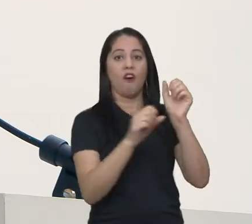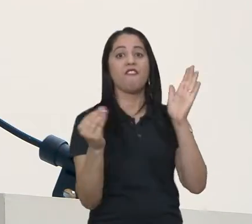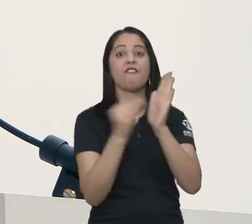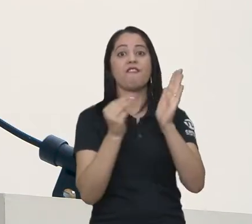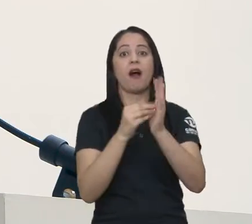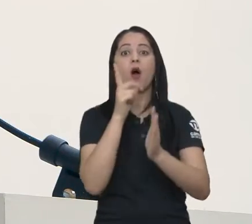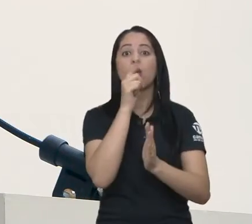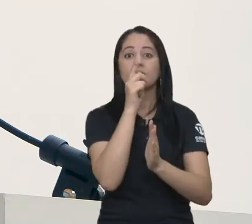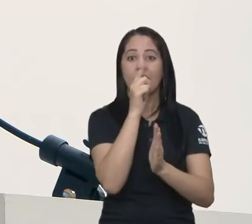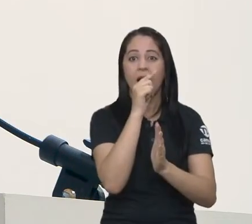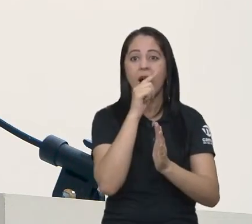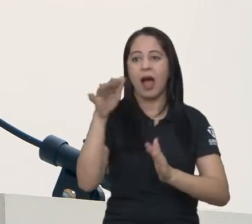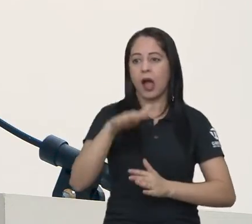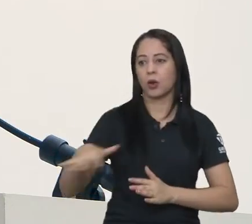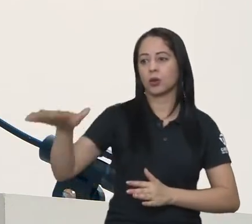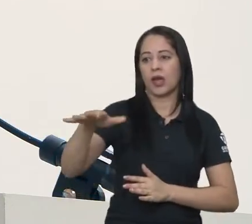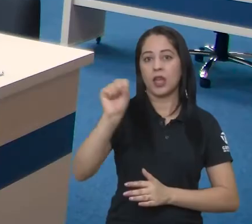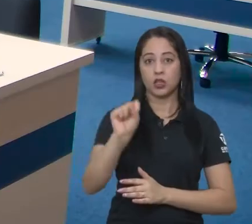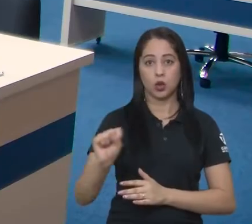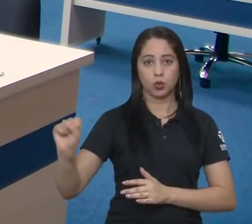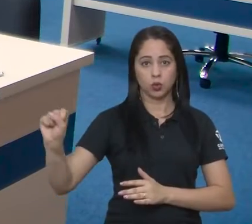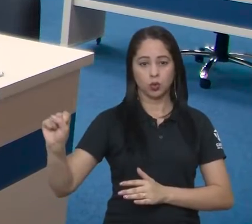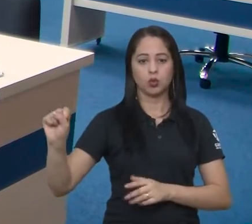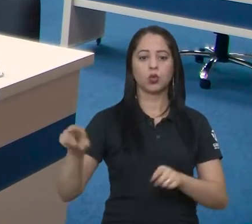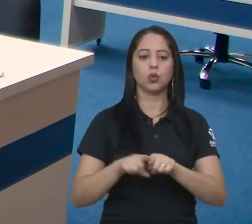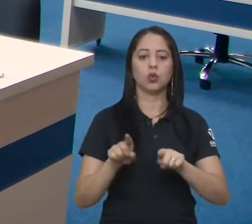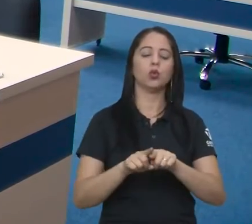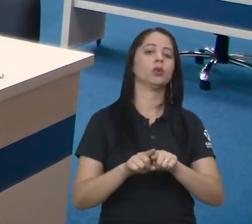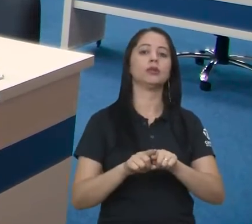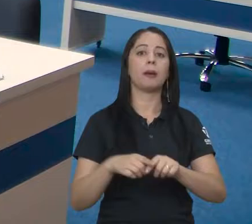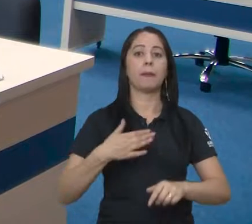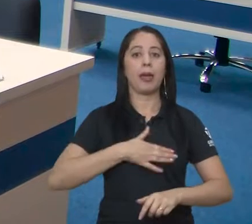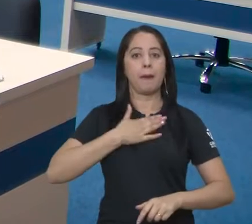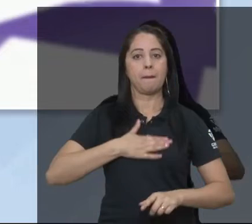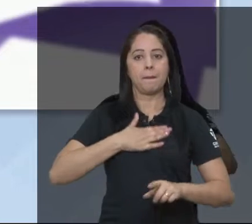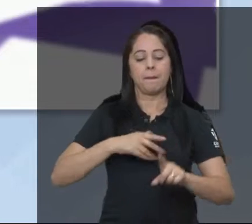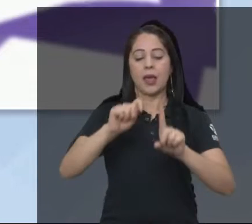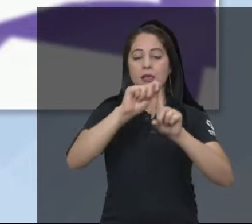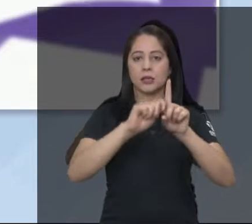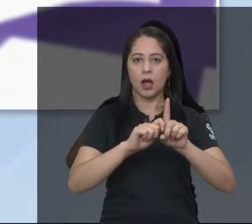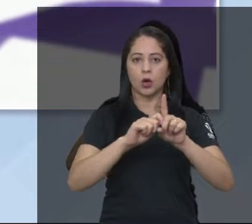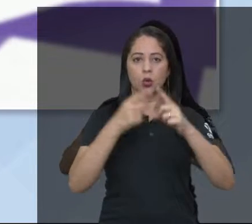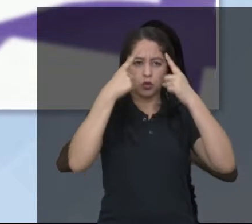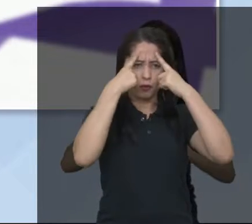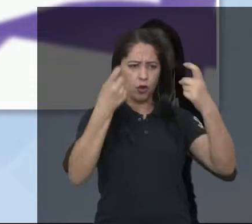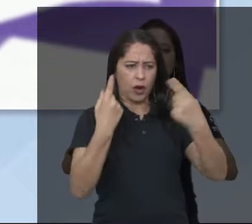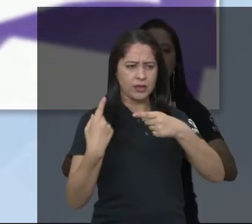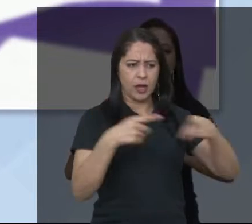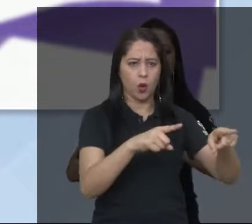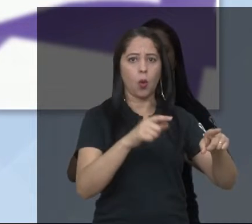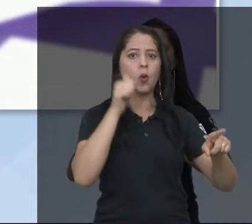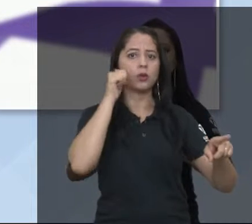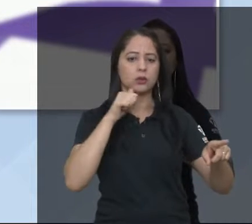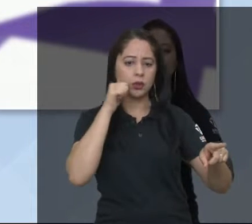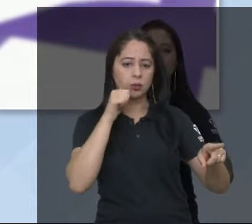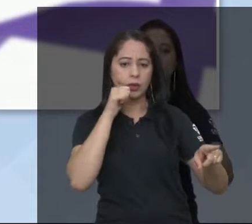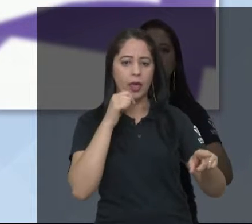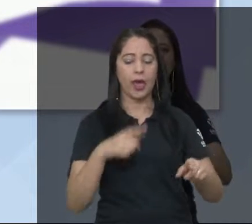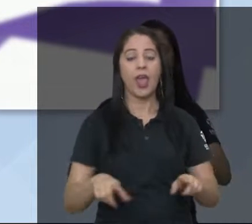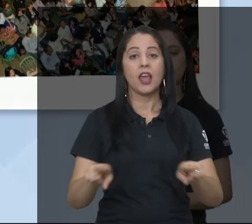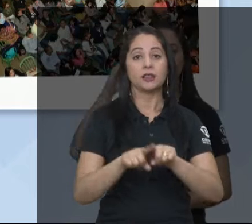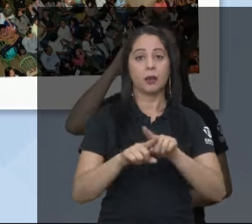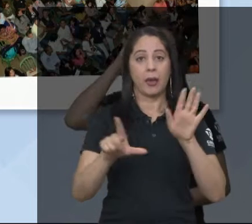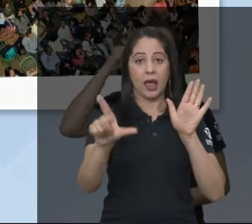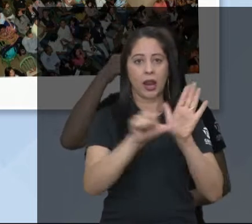foram falta d'água na região sudeste, piso salarial da enfermagem, campanha Agosto Lilás sobre violência